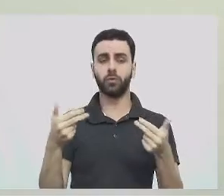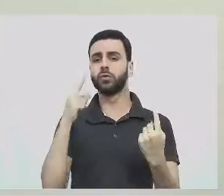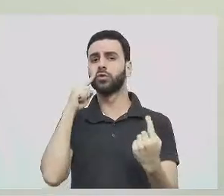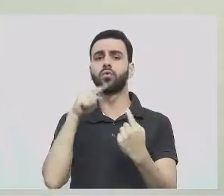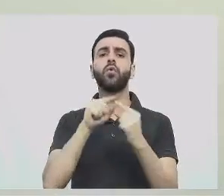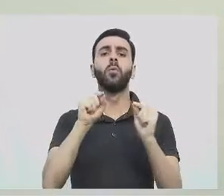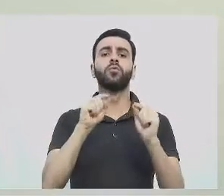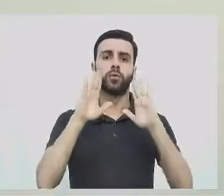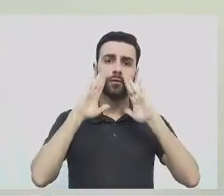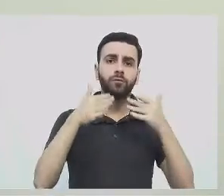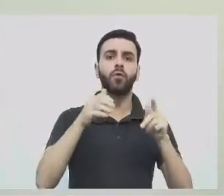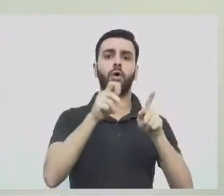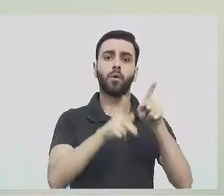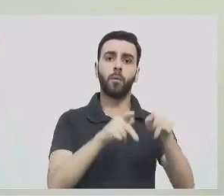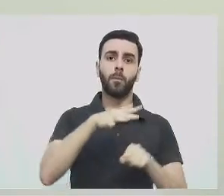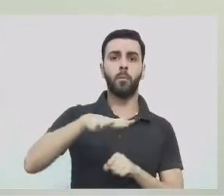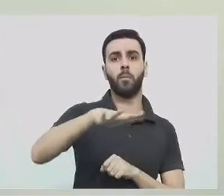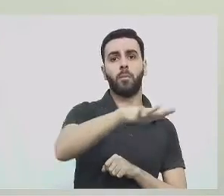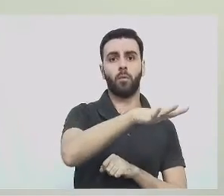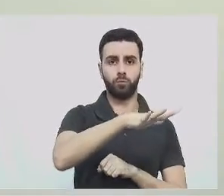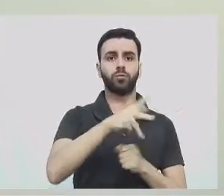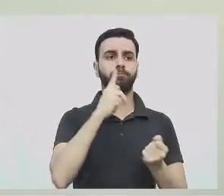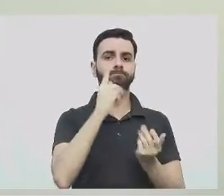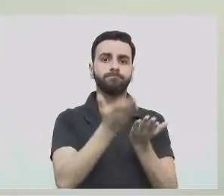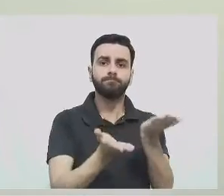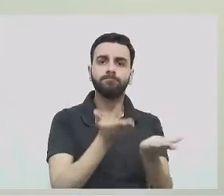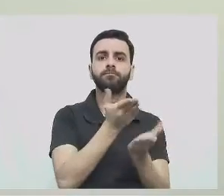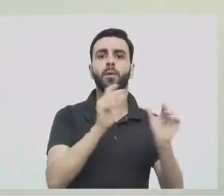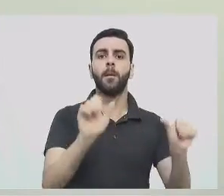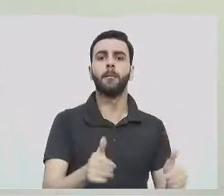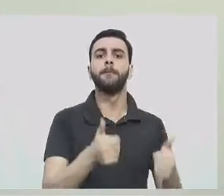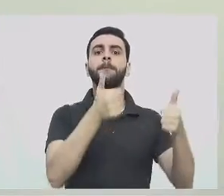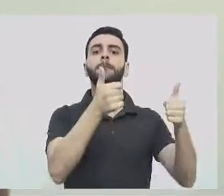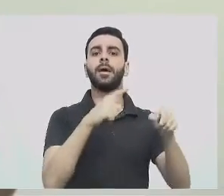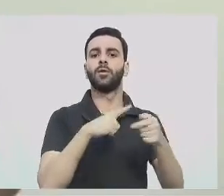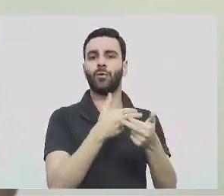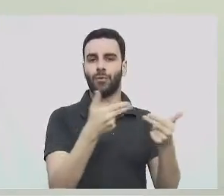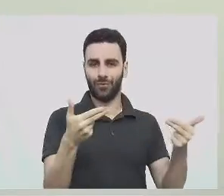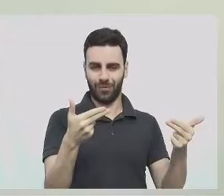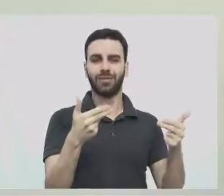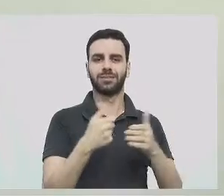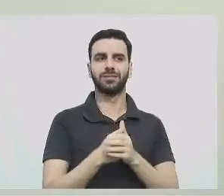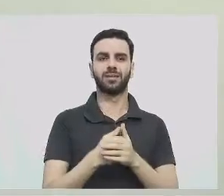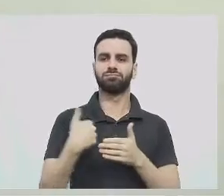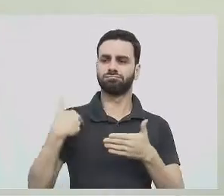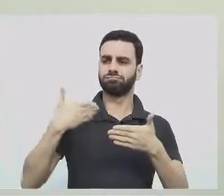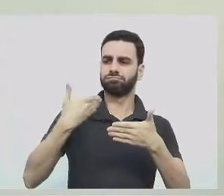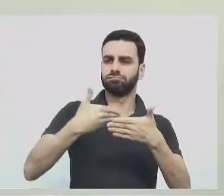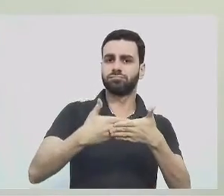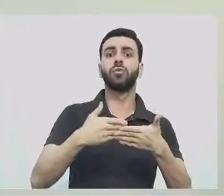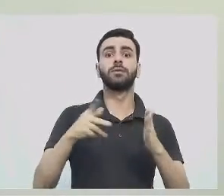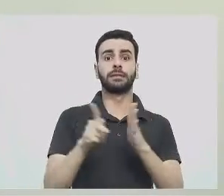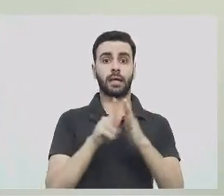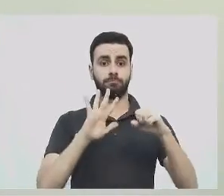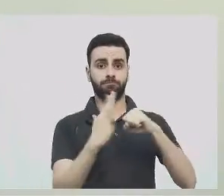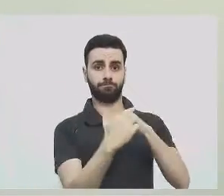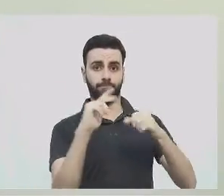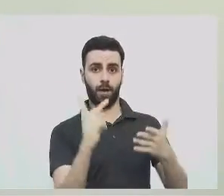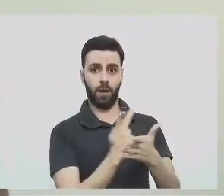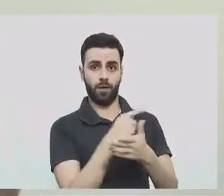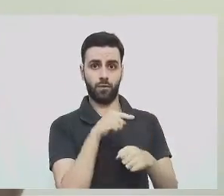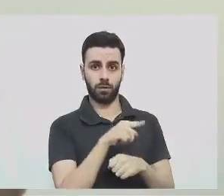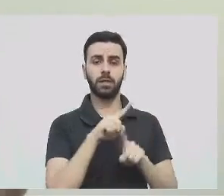na população, pensando no rol de atendimentos que podem ser feitos. Ultimamente, mesmo com a pandemia, a gente